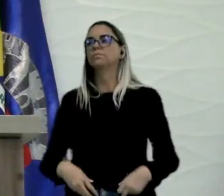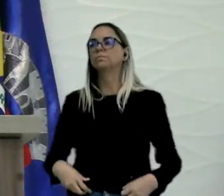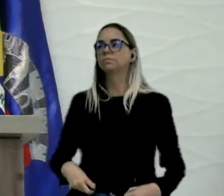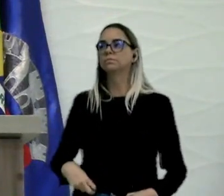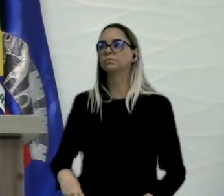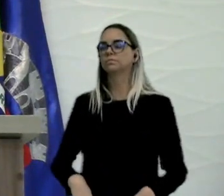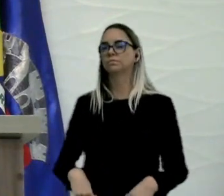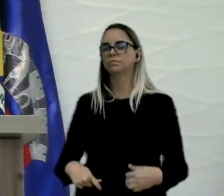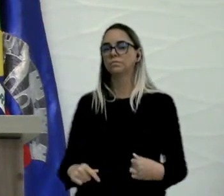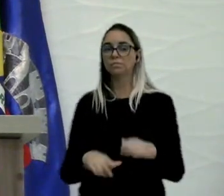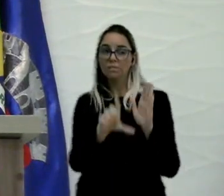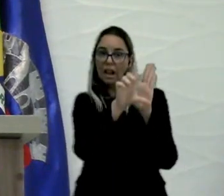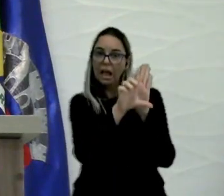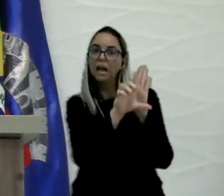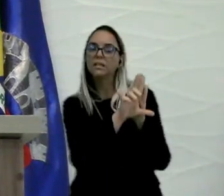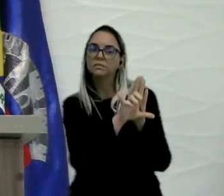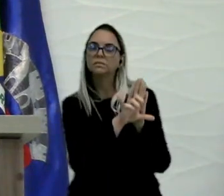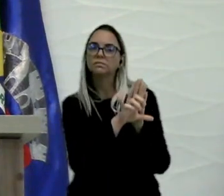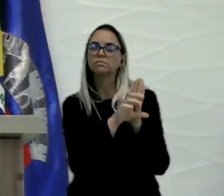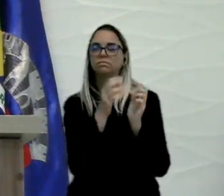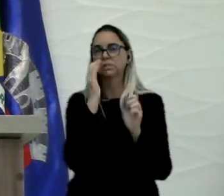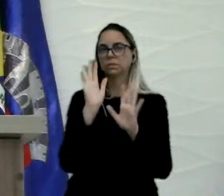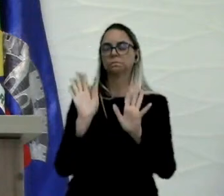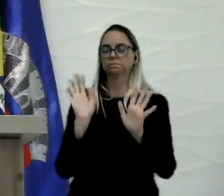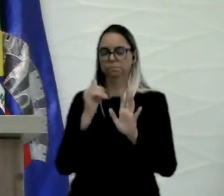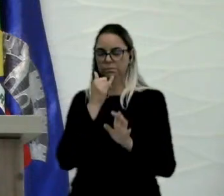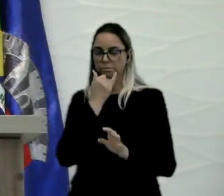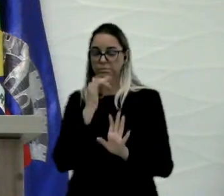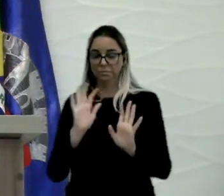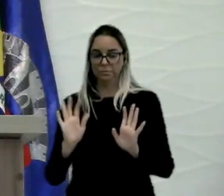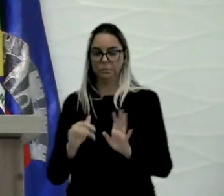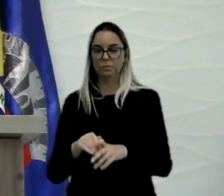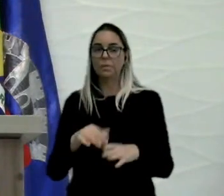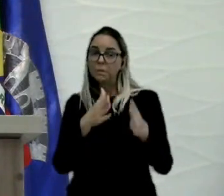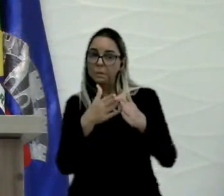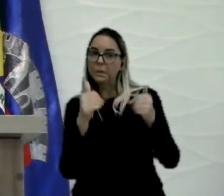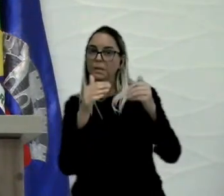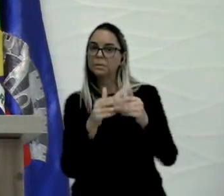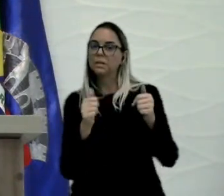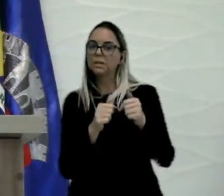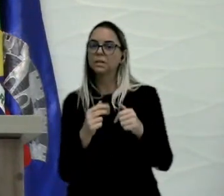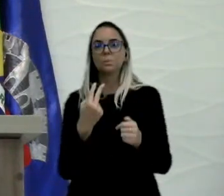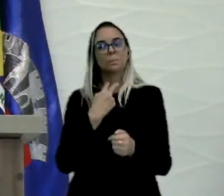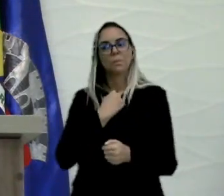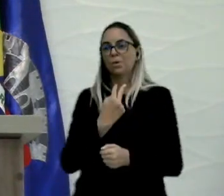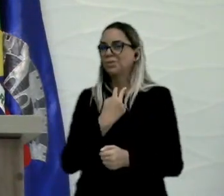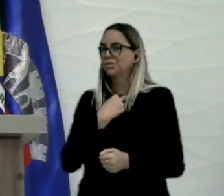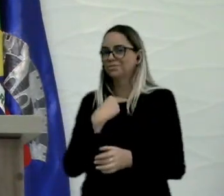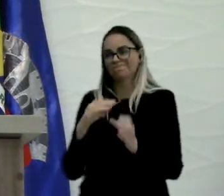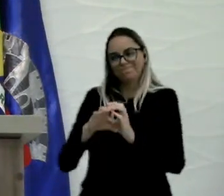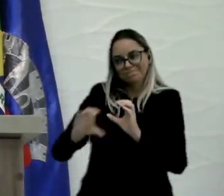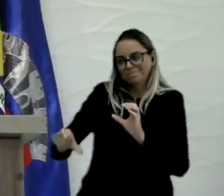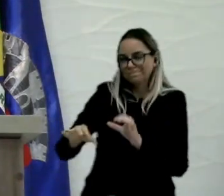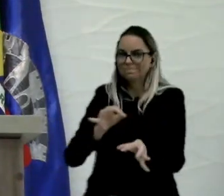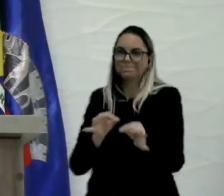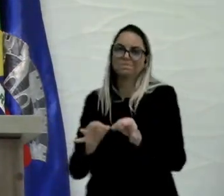pelos meios legais assim pelos meios legais não por licitações não pode ser feito aquele